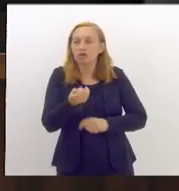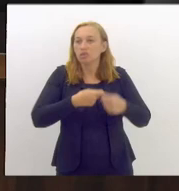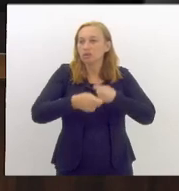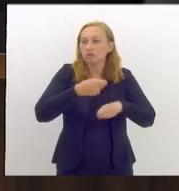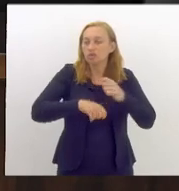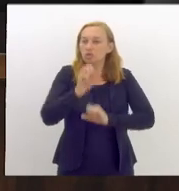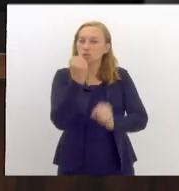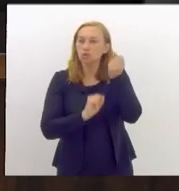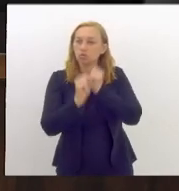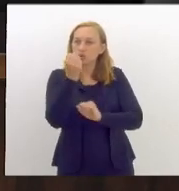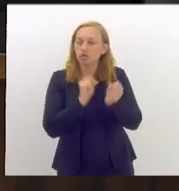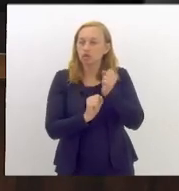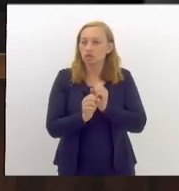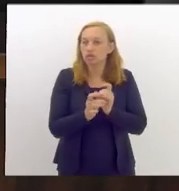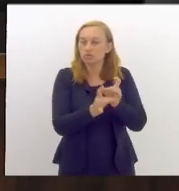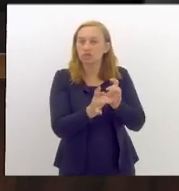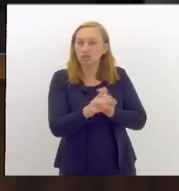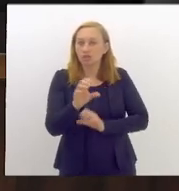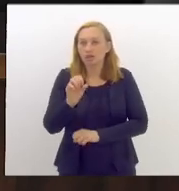favorável